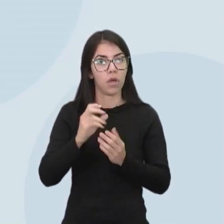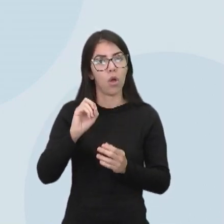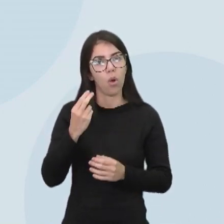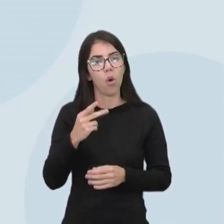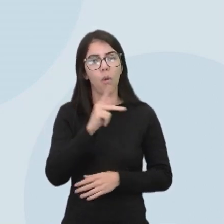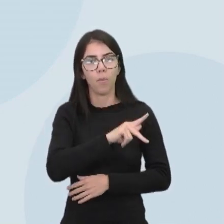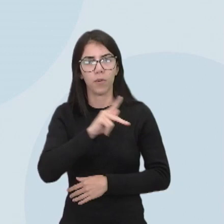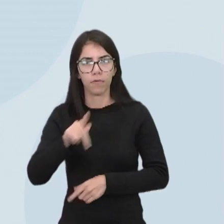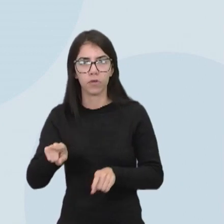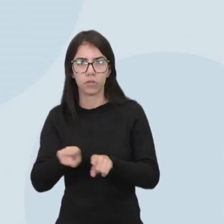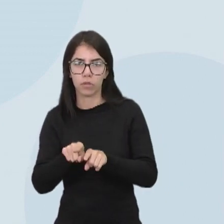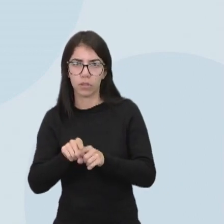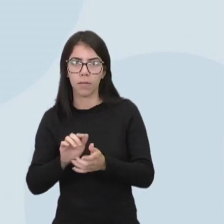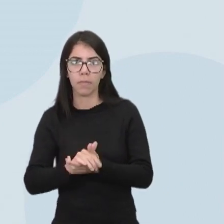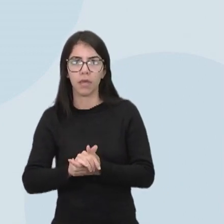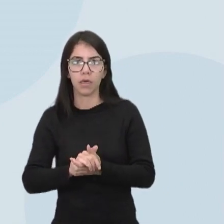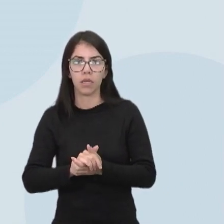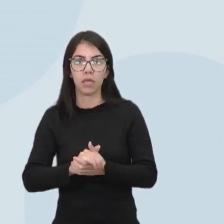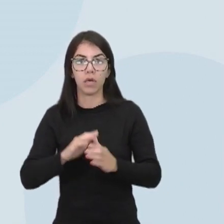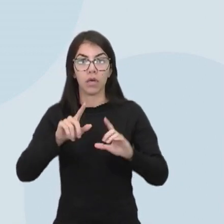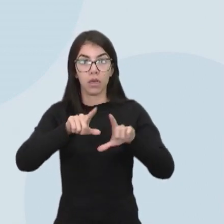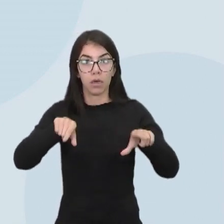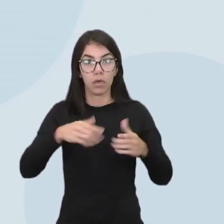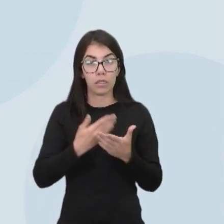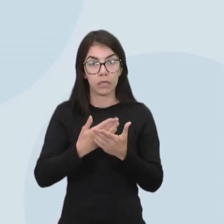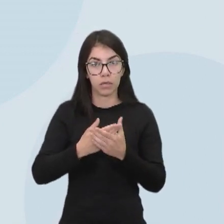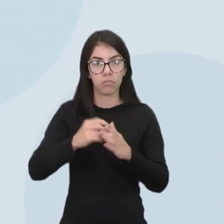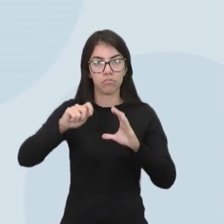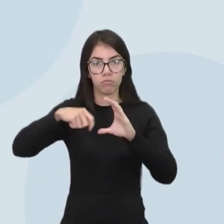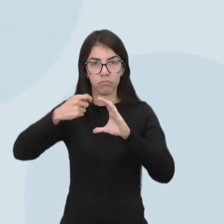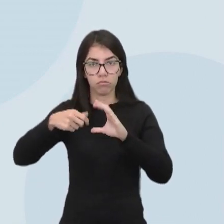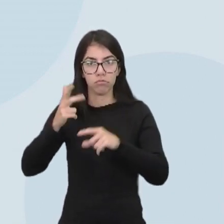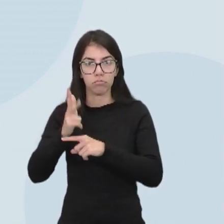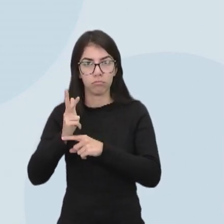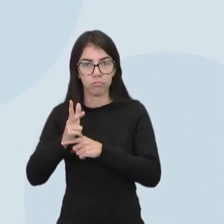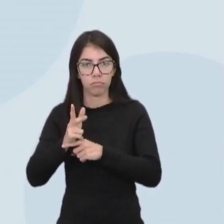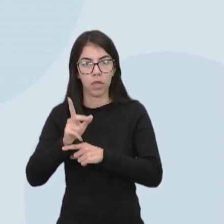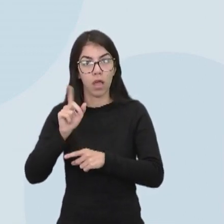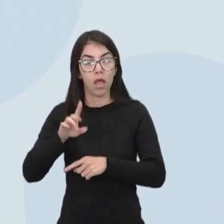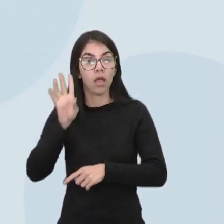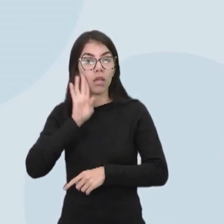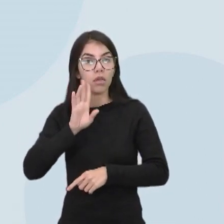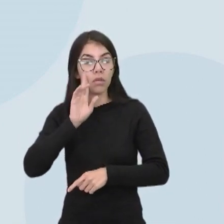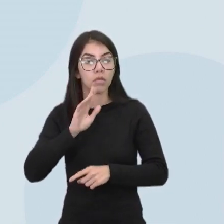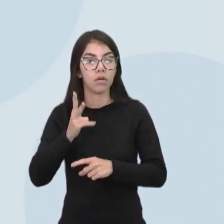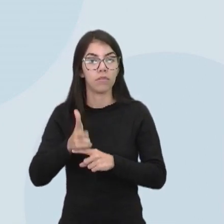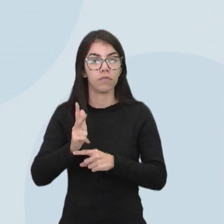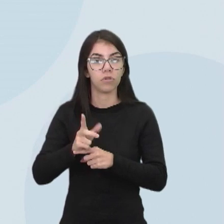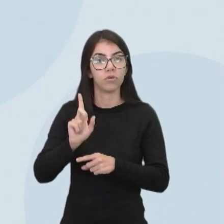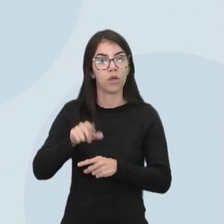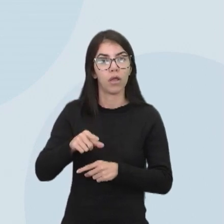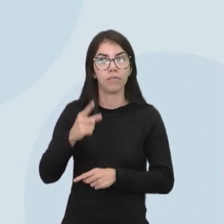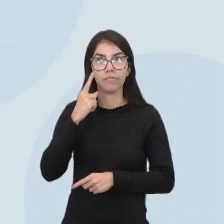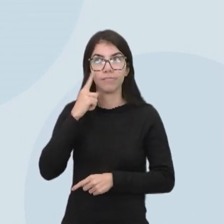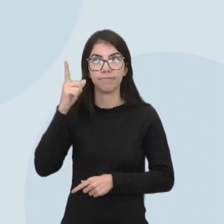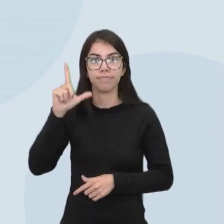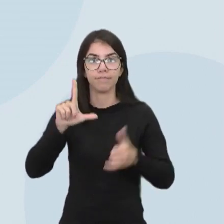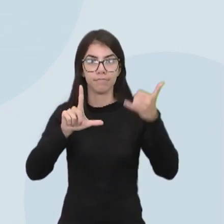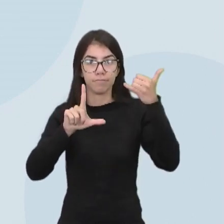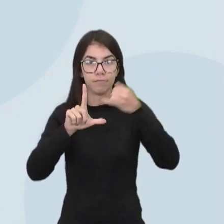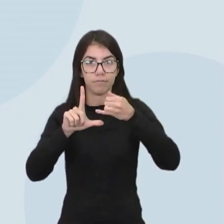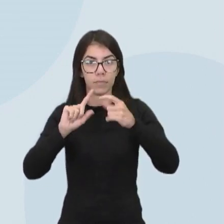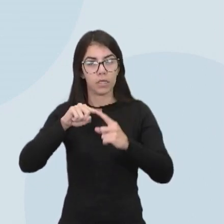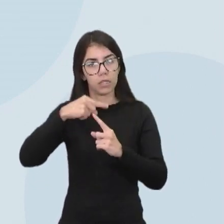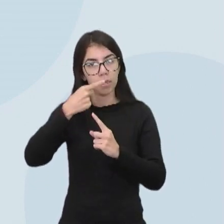estiver assistindo quiser também passar esse vídeo em sala de aula. Ele é um vídeo bem legal, tá aí, podem printar tal e